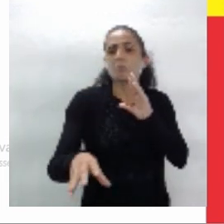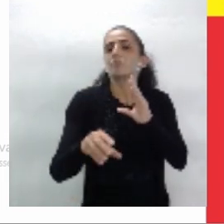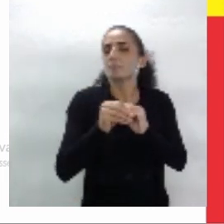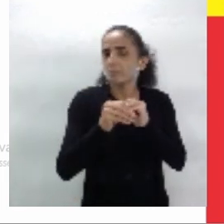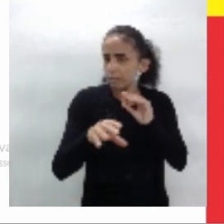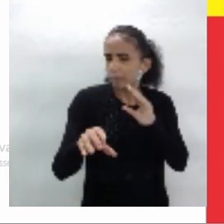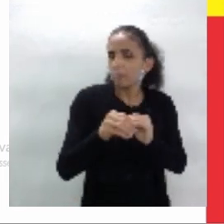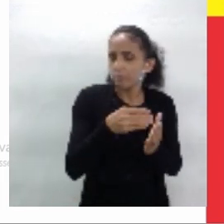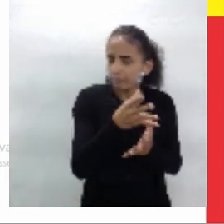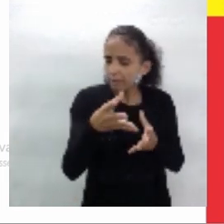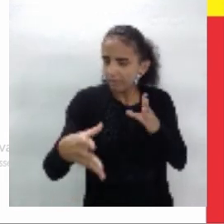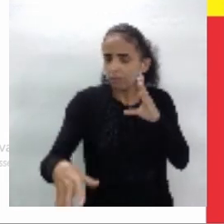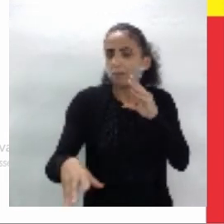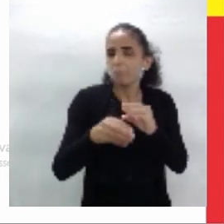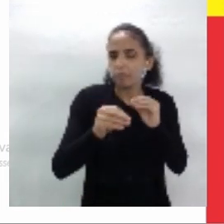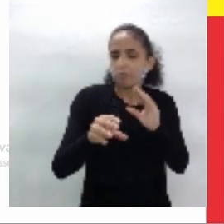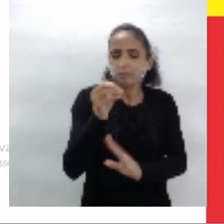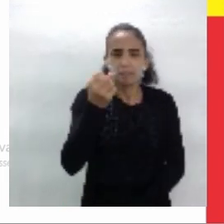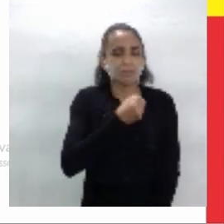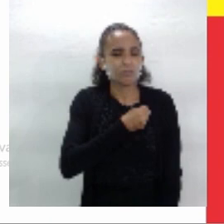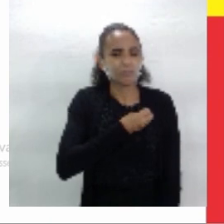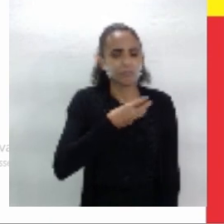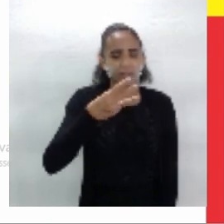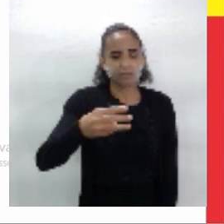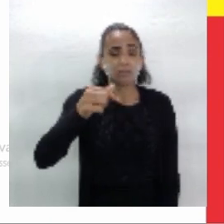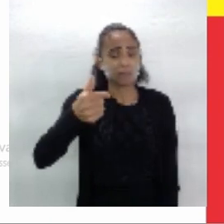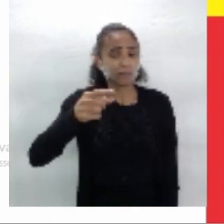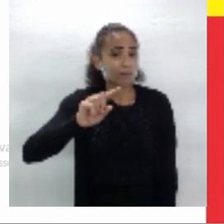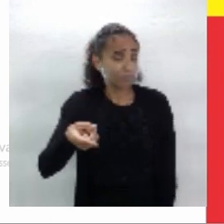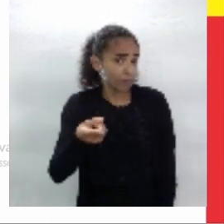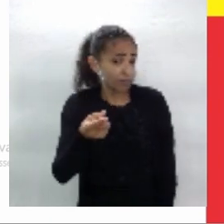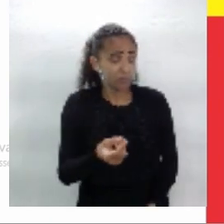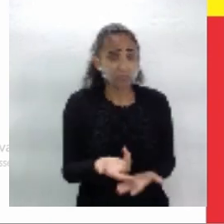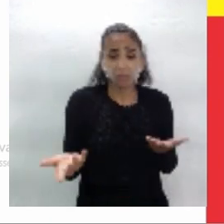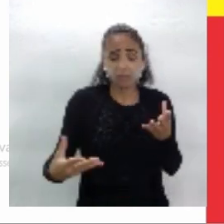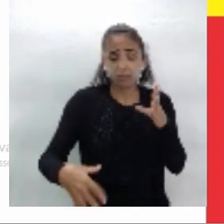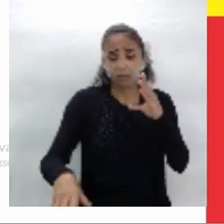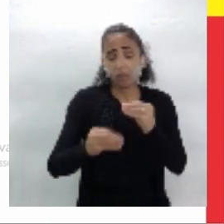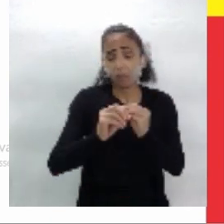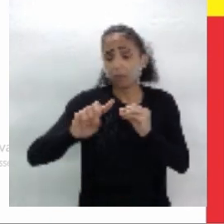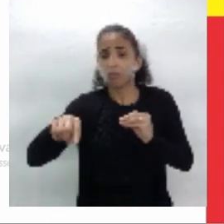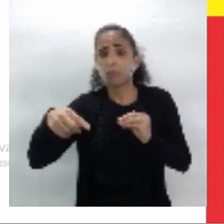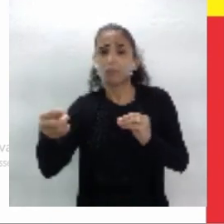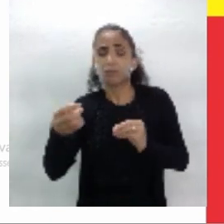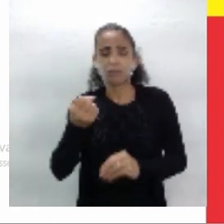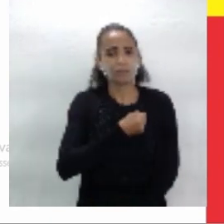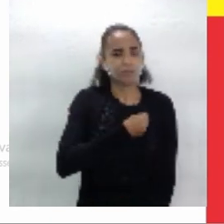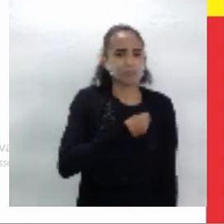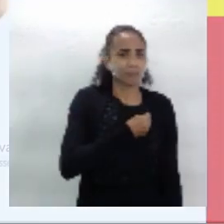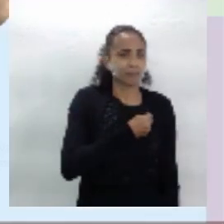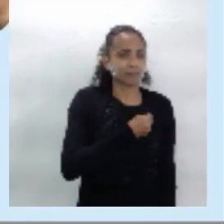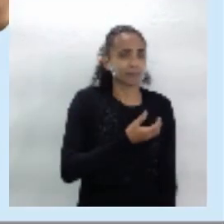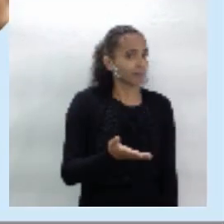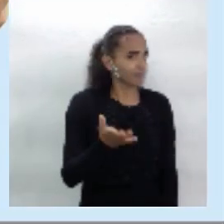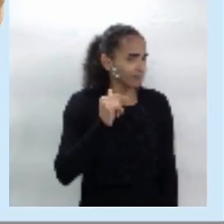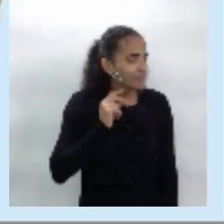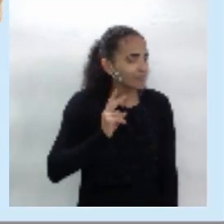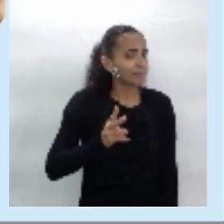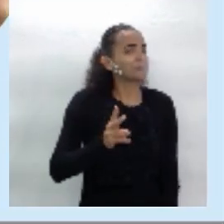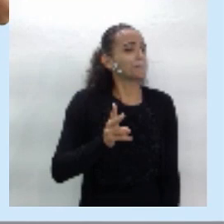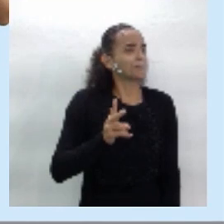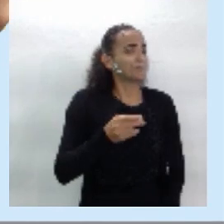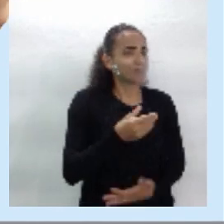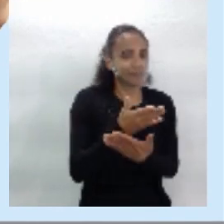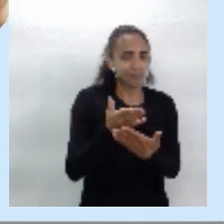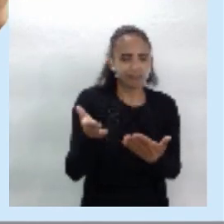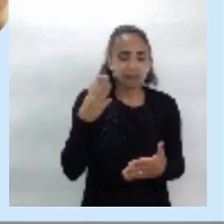31.542. Então, está mais perto de chegar a 32 mil do que ficar perto de 31 mil. Então, ó, veja o seguinte.